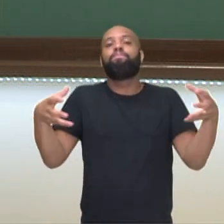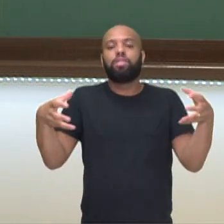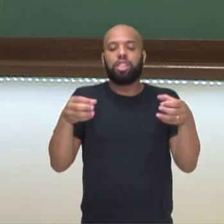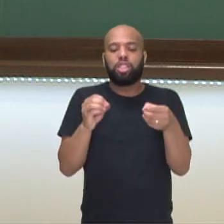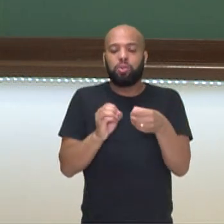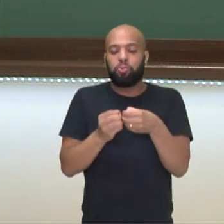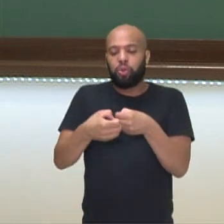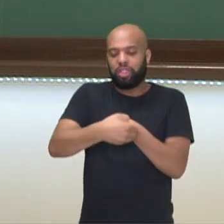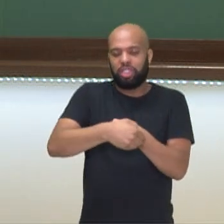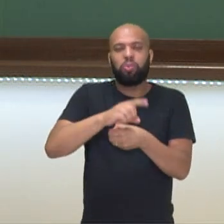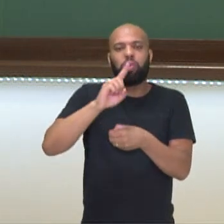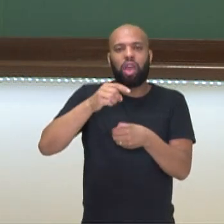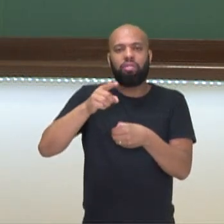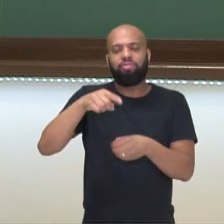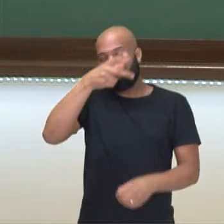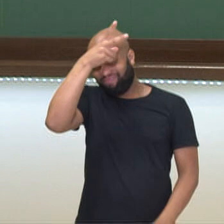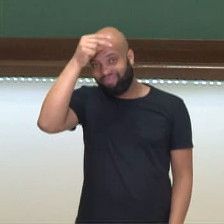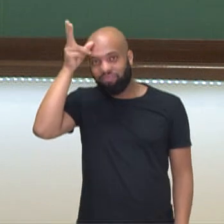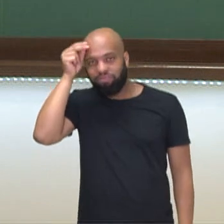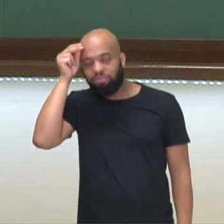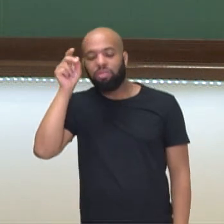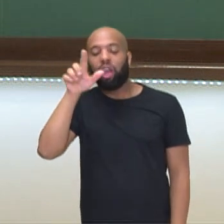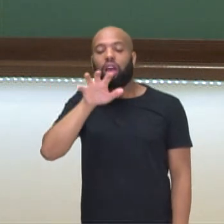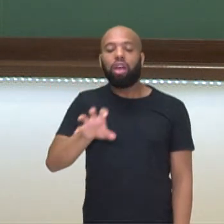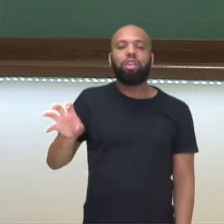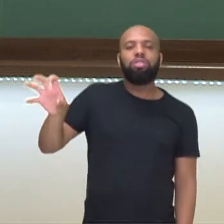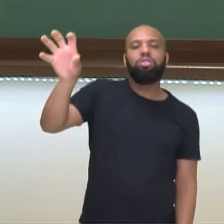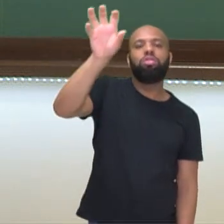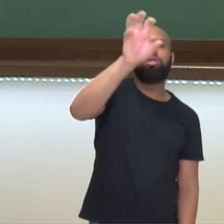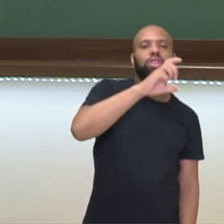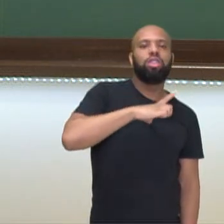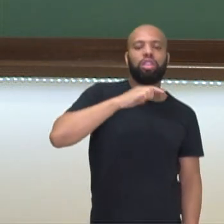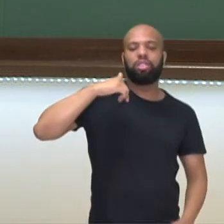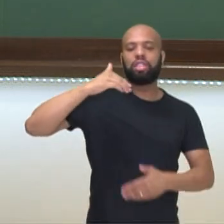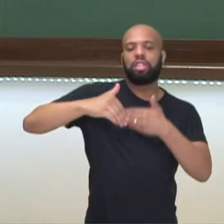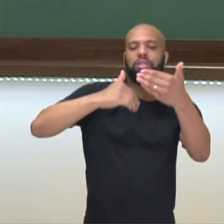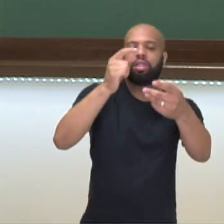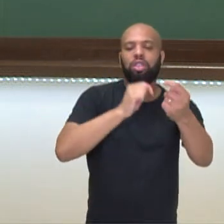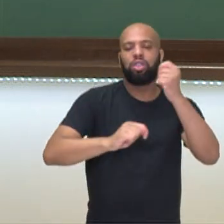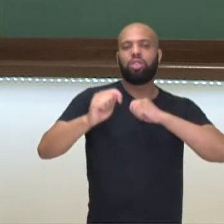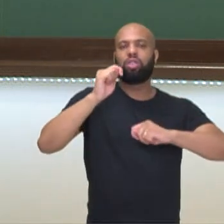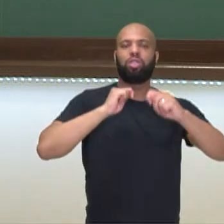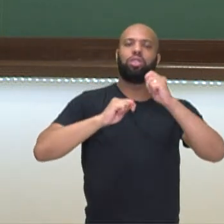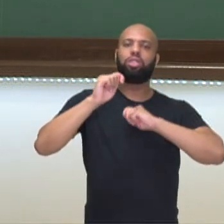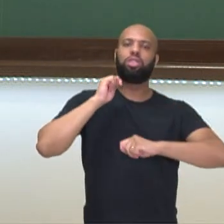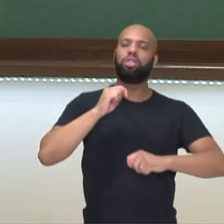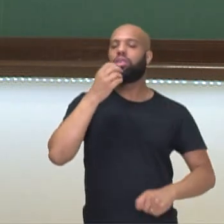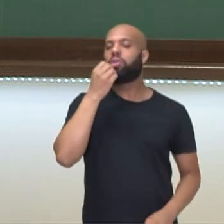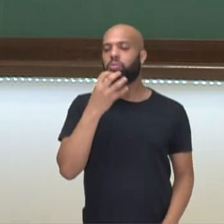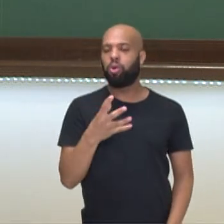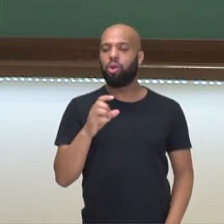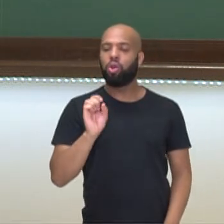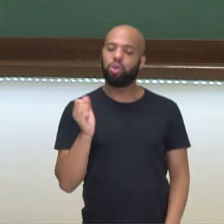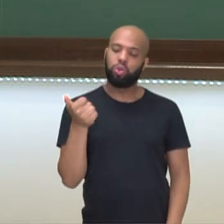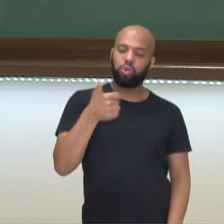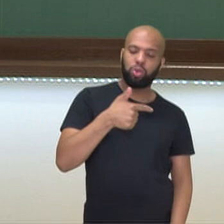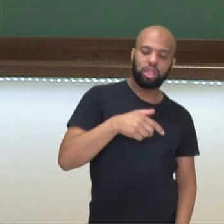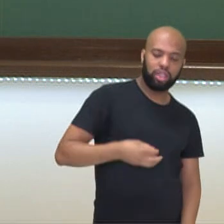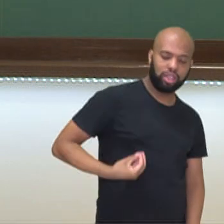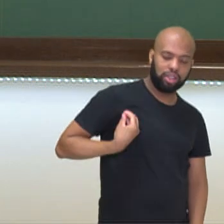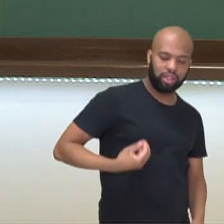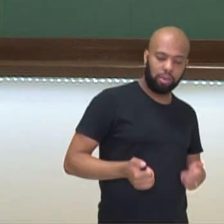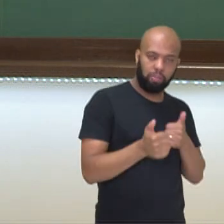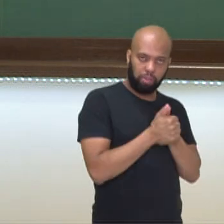municípios ou são regiões que apresentam um grau de desenvolvimento econômico maior do que aqueles que estão muito próximos ou